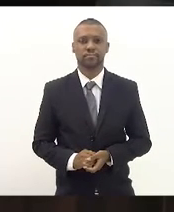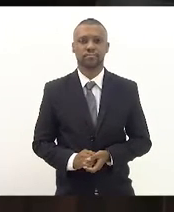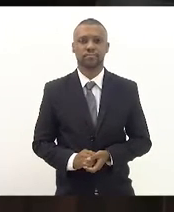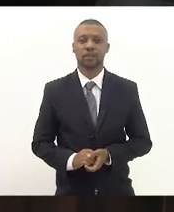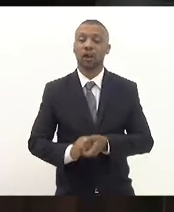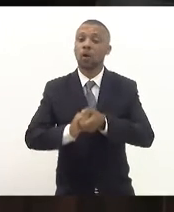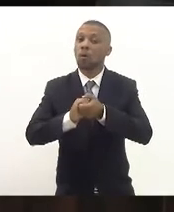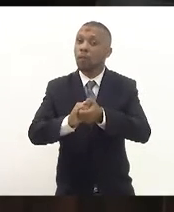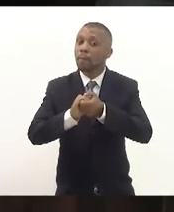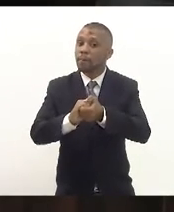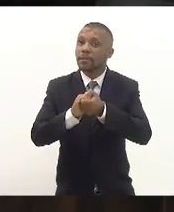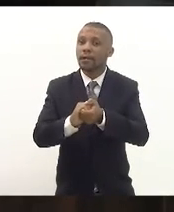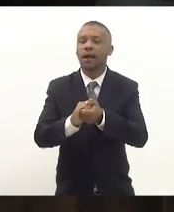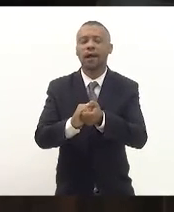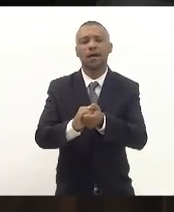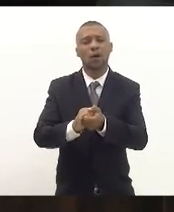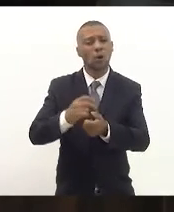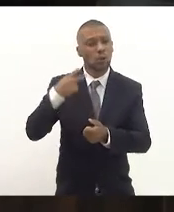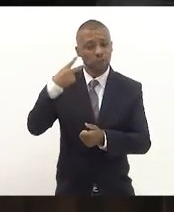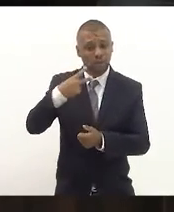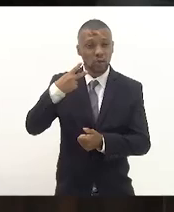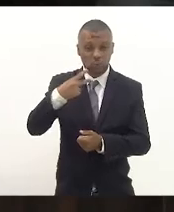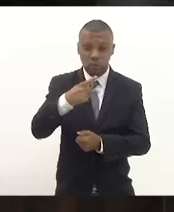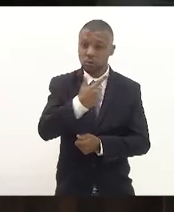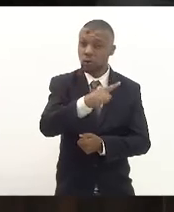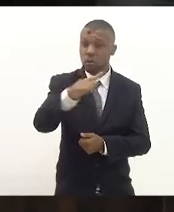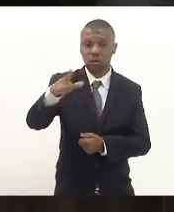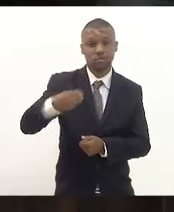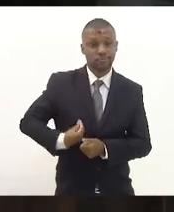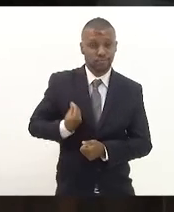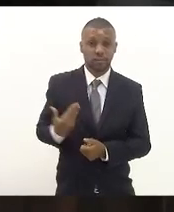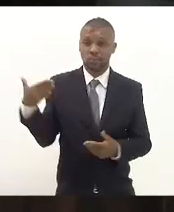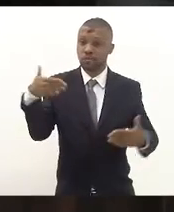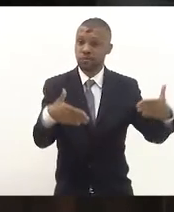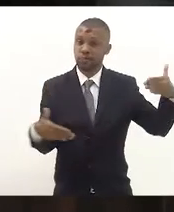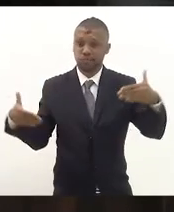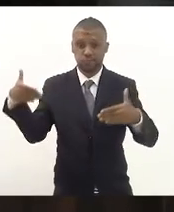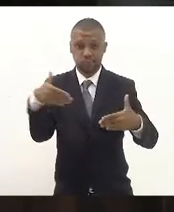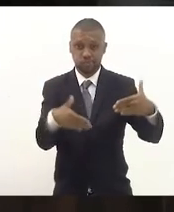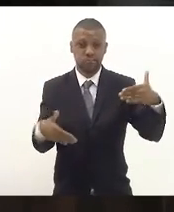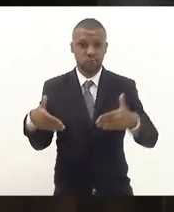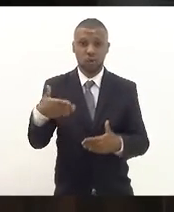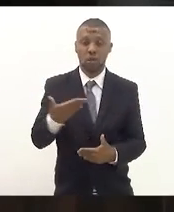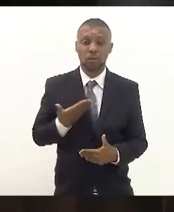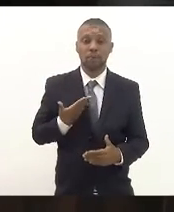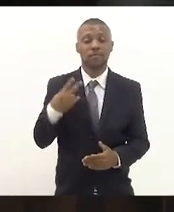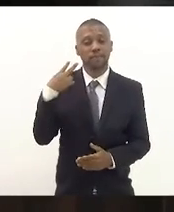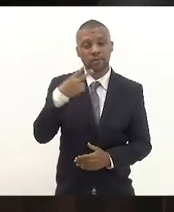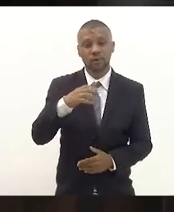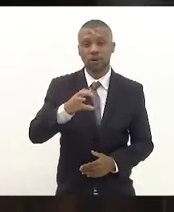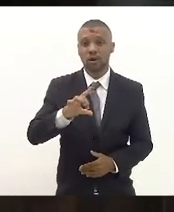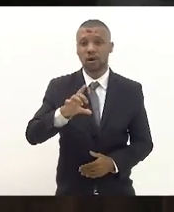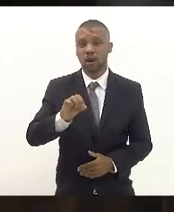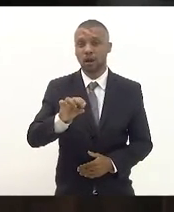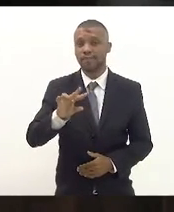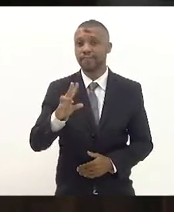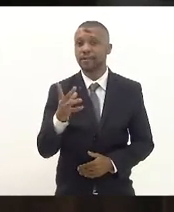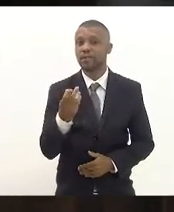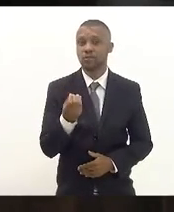cumprimentar os outros grandes vereadores que estão aqui nosso Vereador clovinho